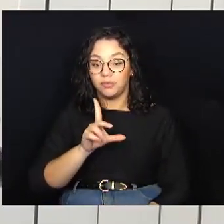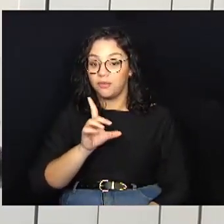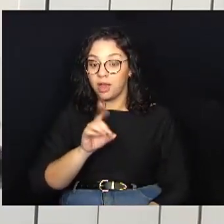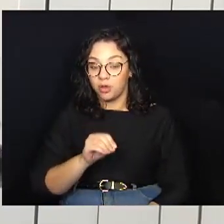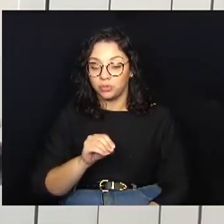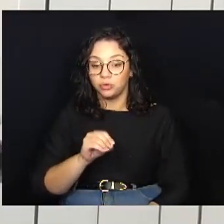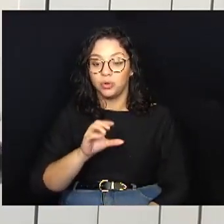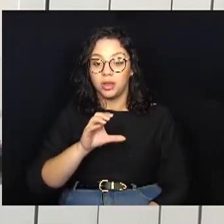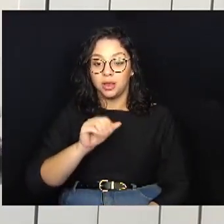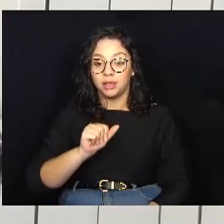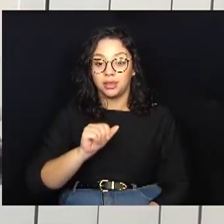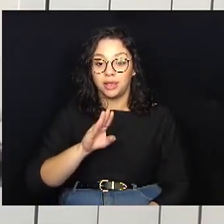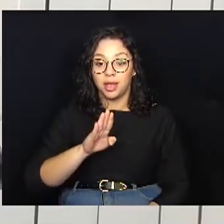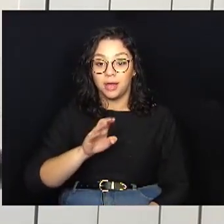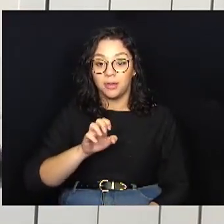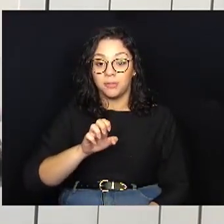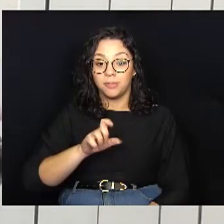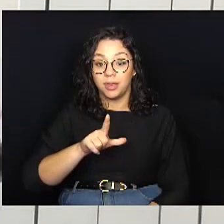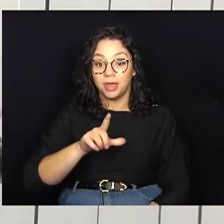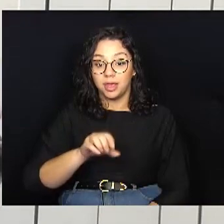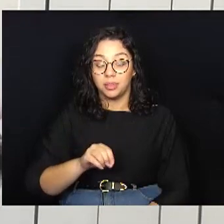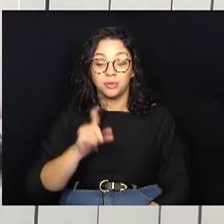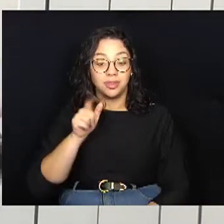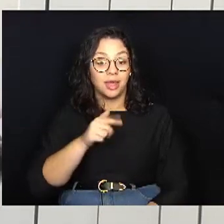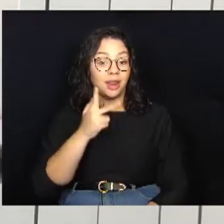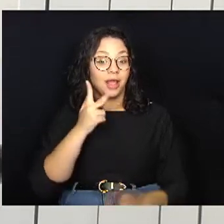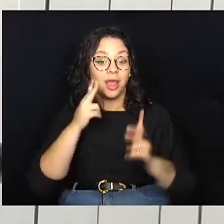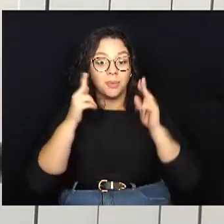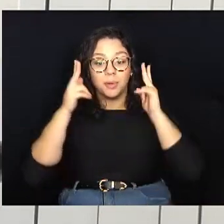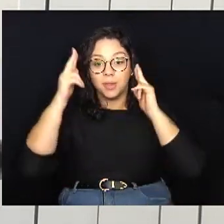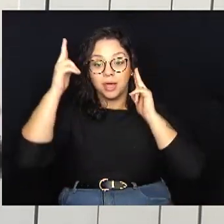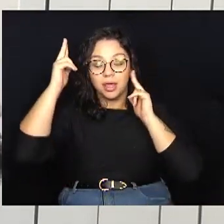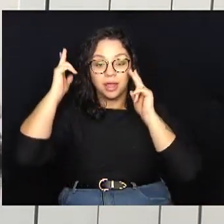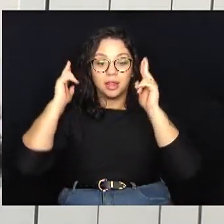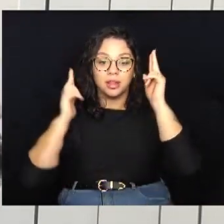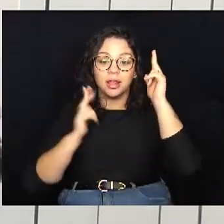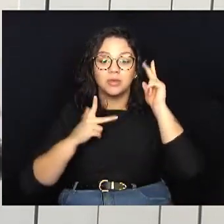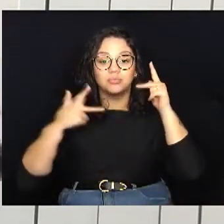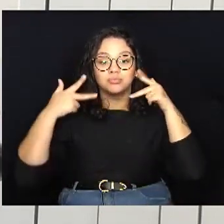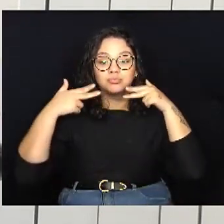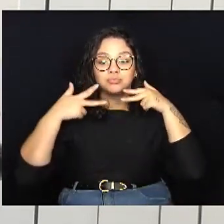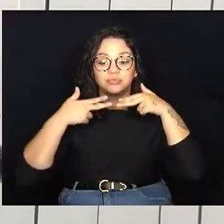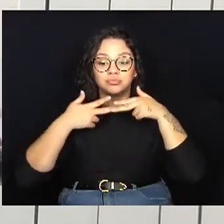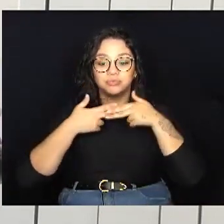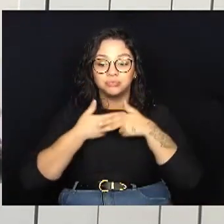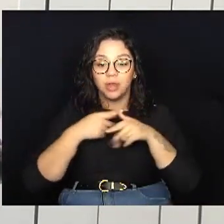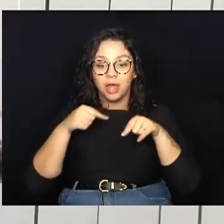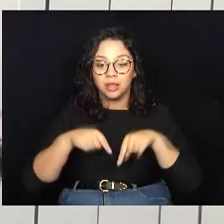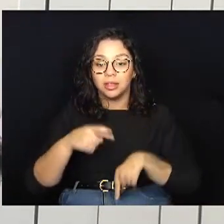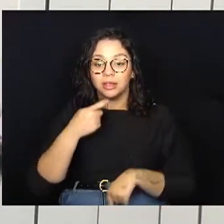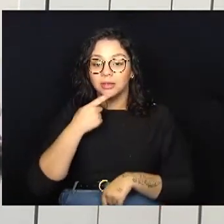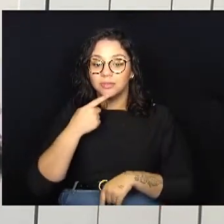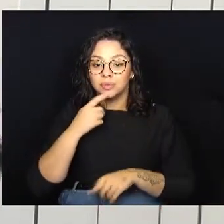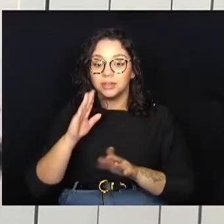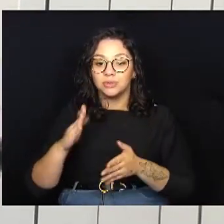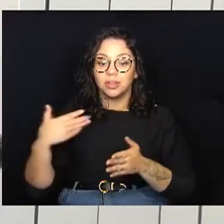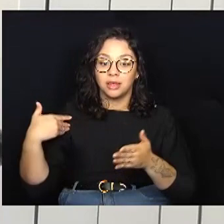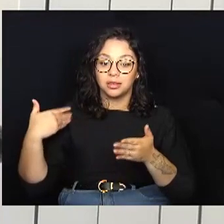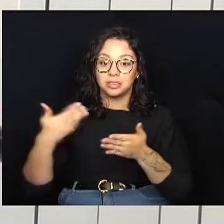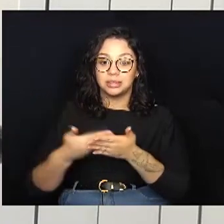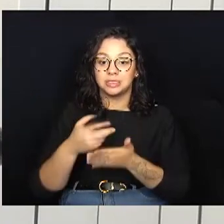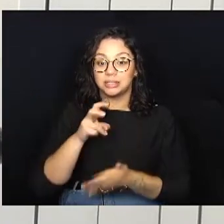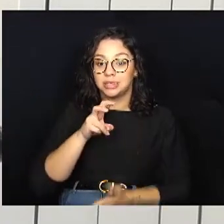virtude de ser cabeleireiro e barbeiro, é natural de Urânia, no interior de São Paulo, está em Campinas há cerca de 50